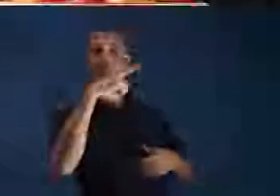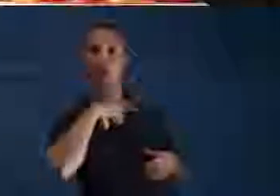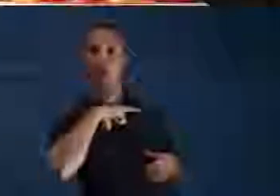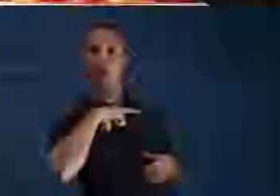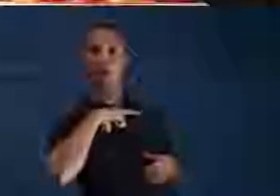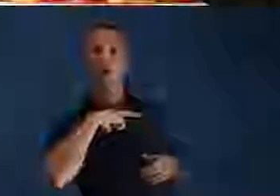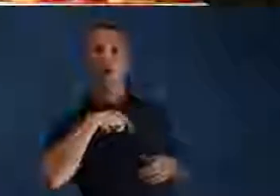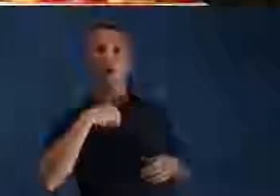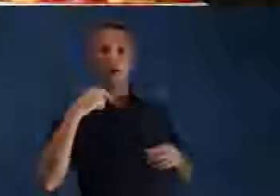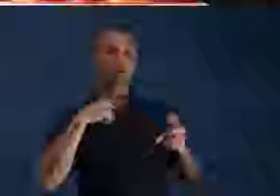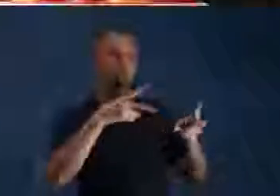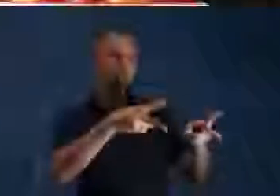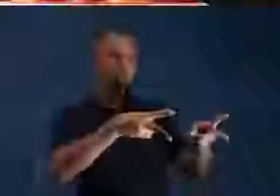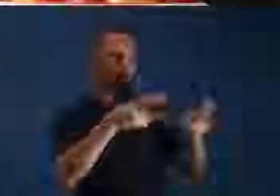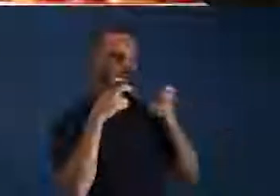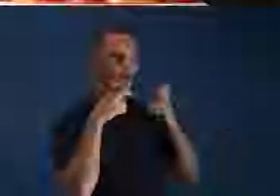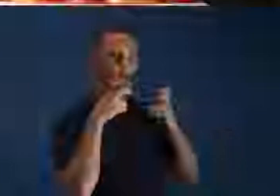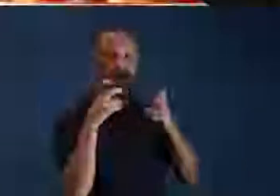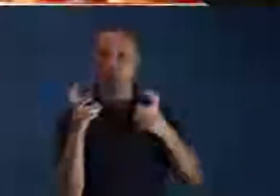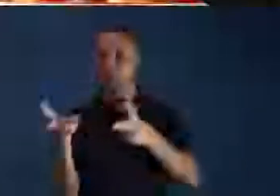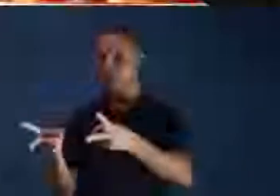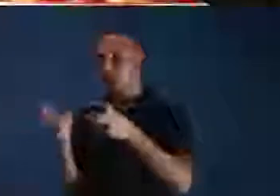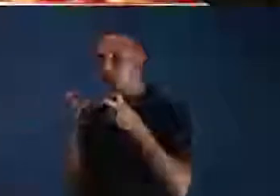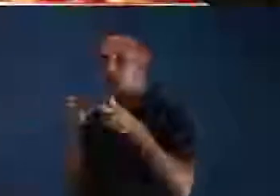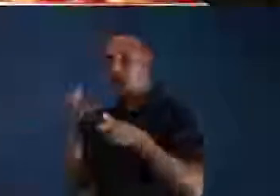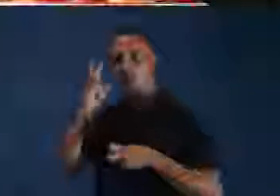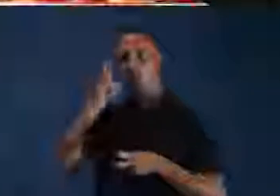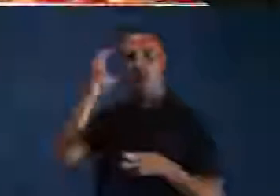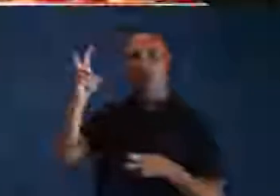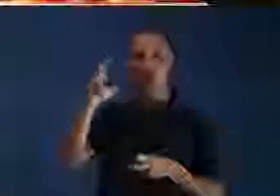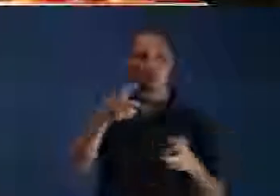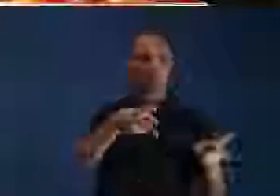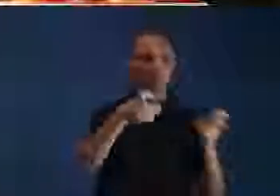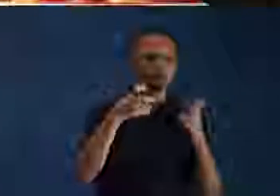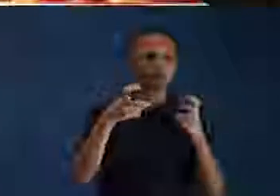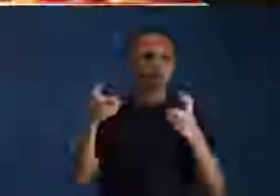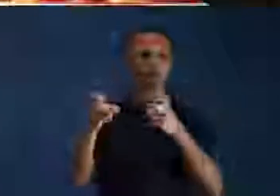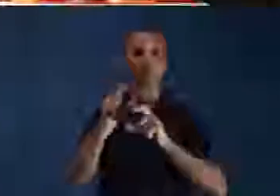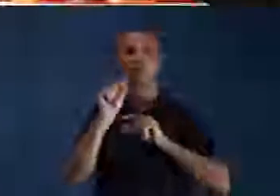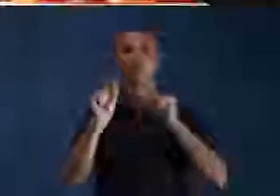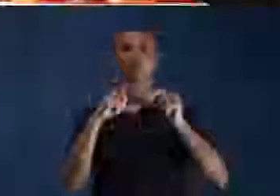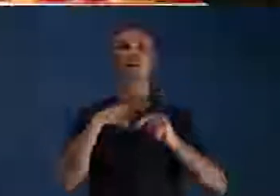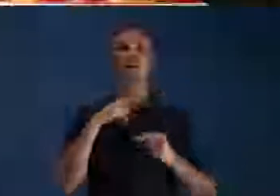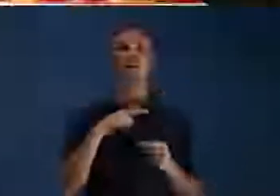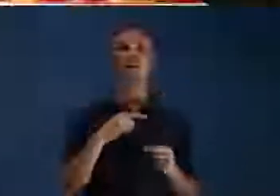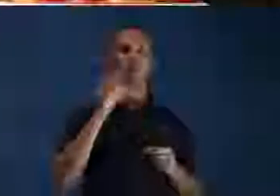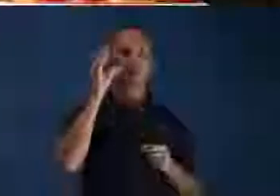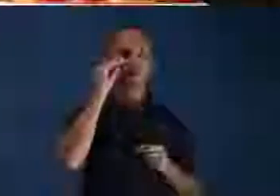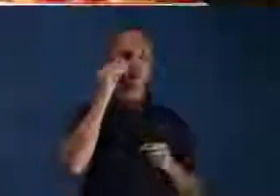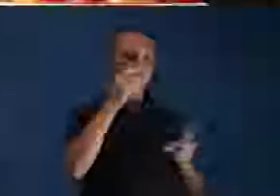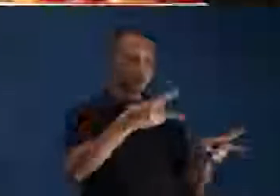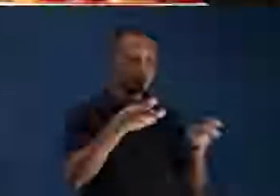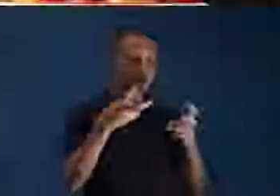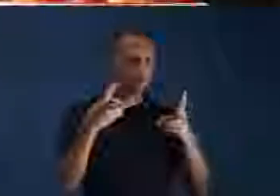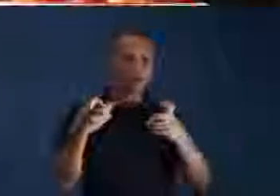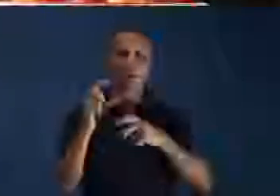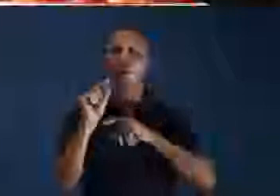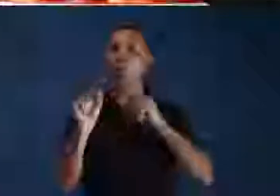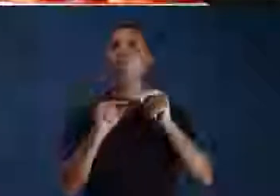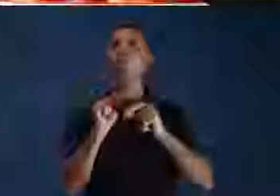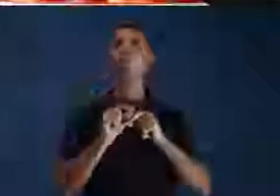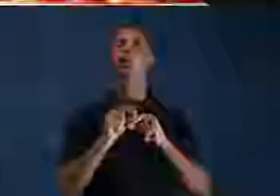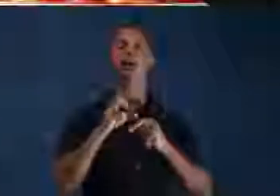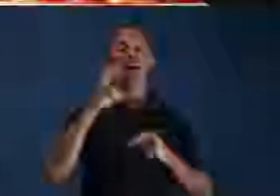há um serviço de detecção, de intelecto, né? O que me interessa não são os criminosos, mas